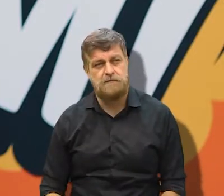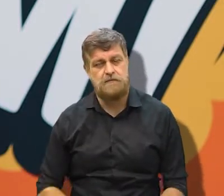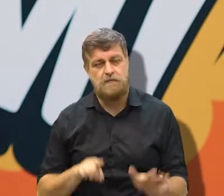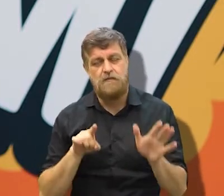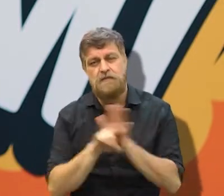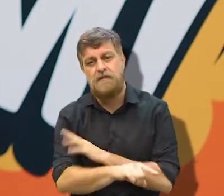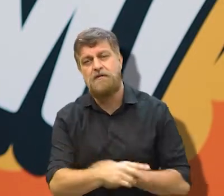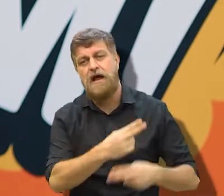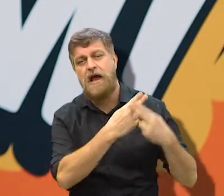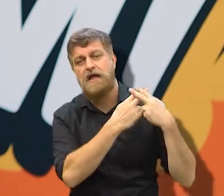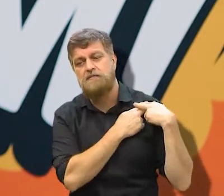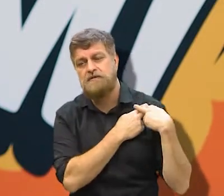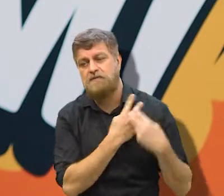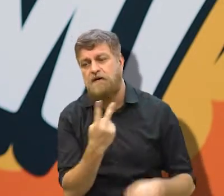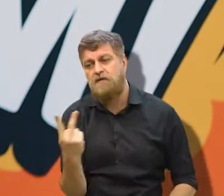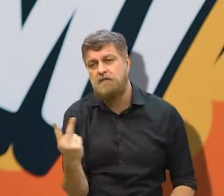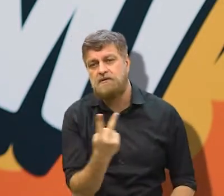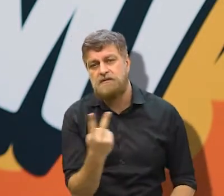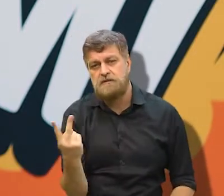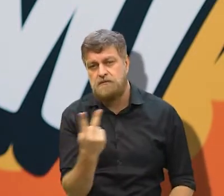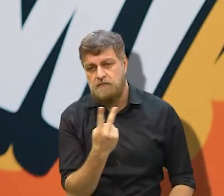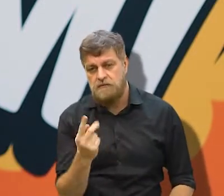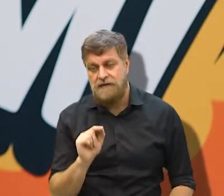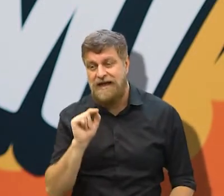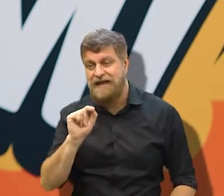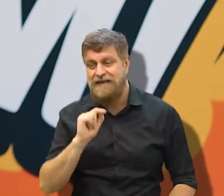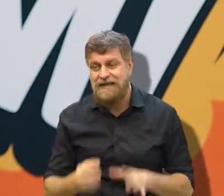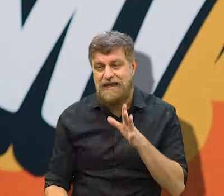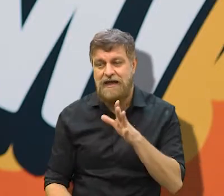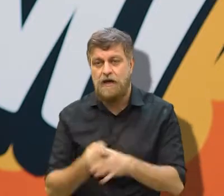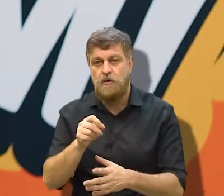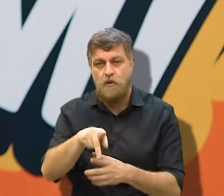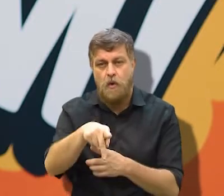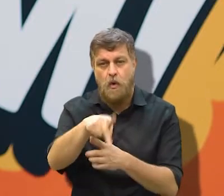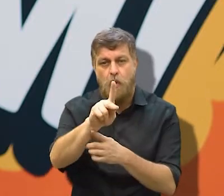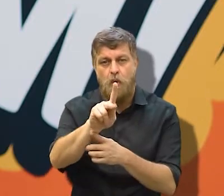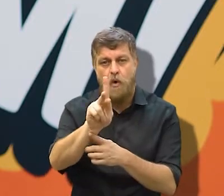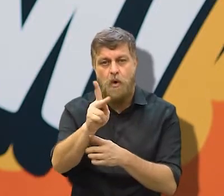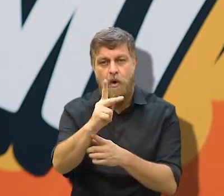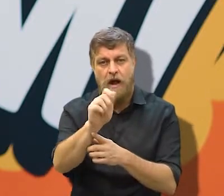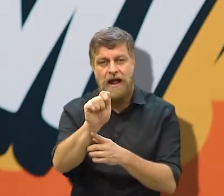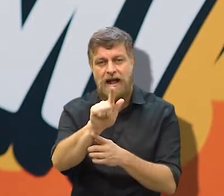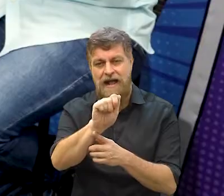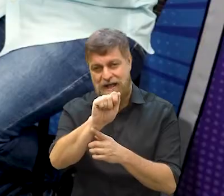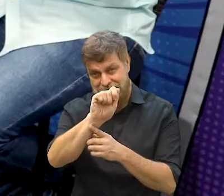a responsabilidade de cada um, né, para chegar ao Khalil do jeitinho que tá aí?